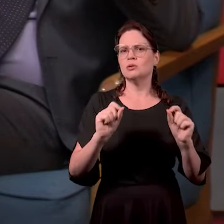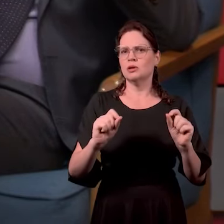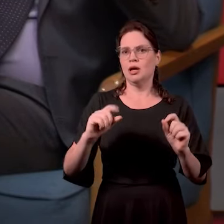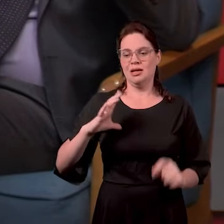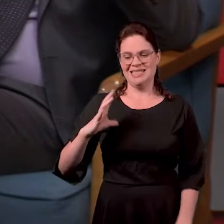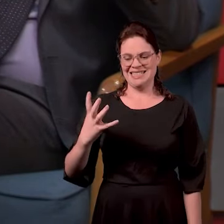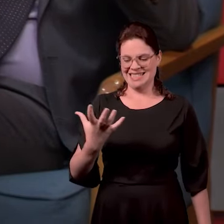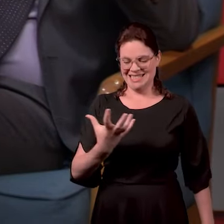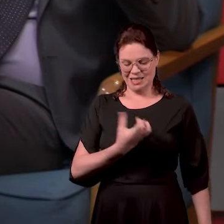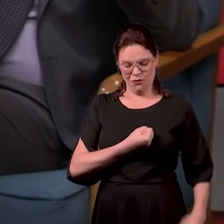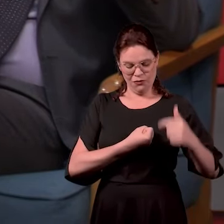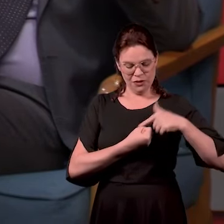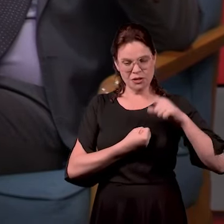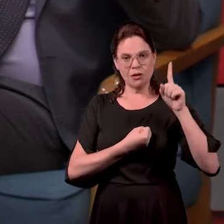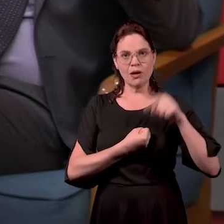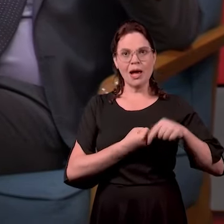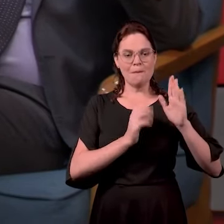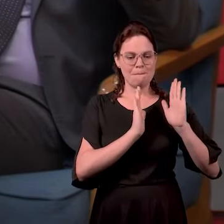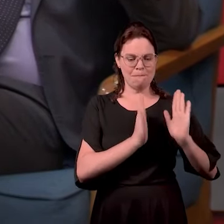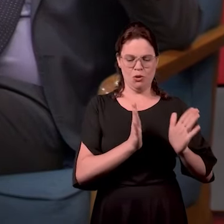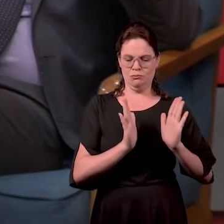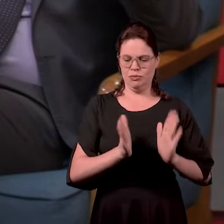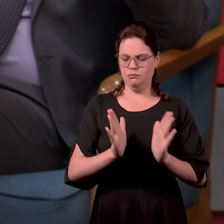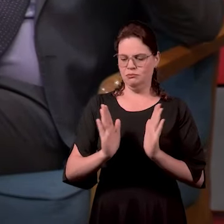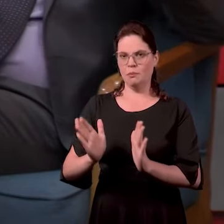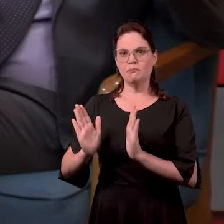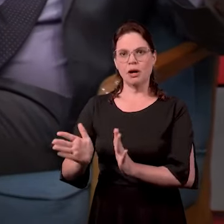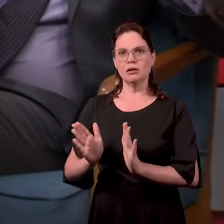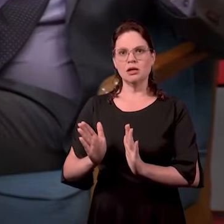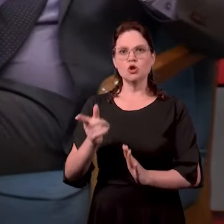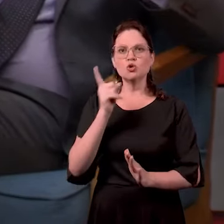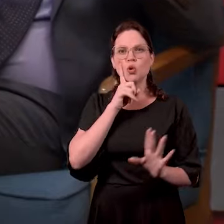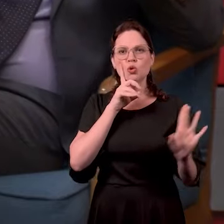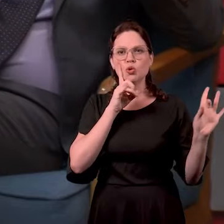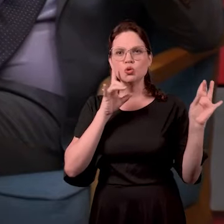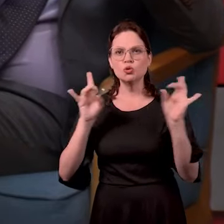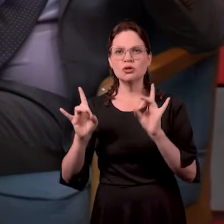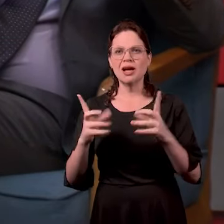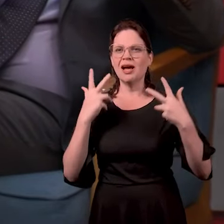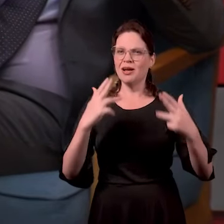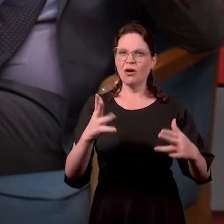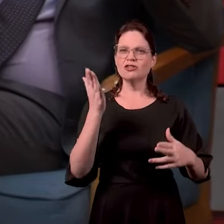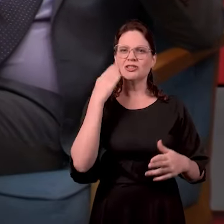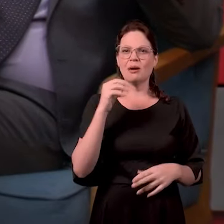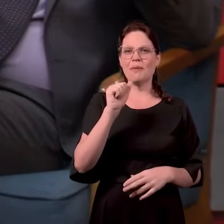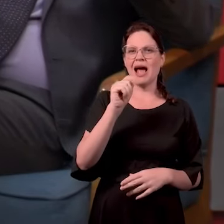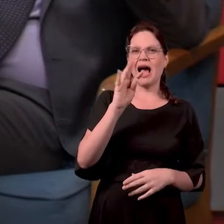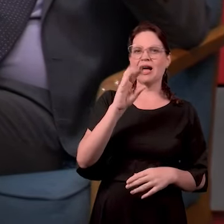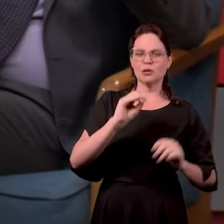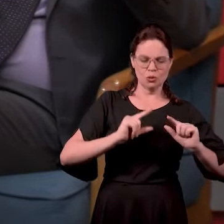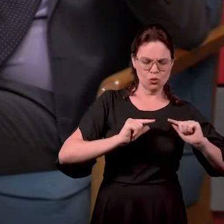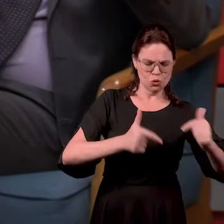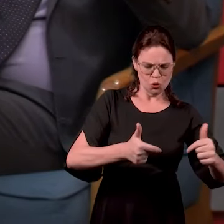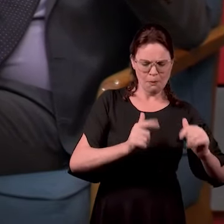que salvação é um processo. Aquilo que nós pregamos, salvação é ato e